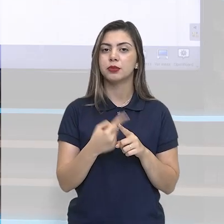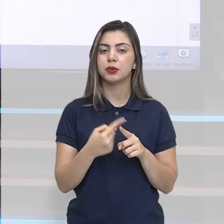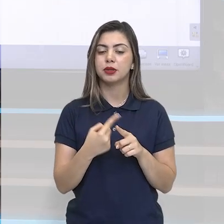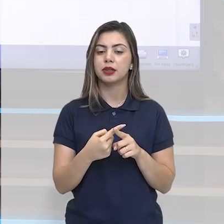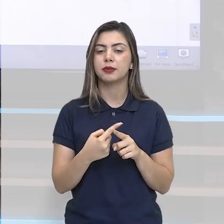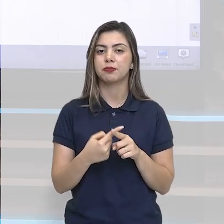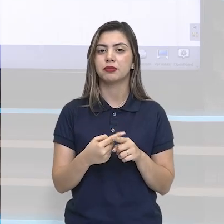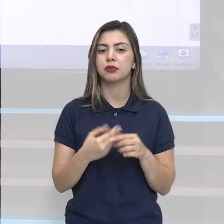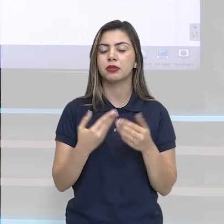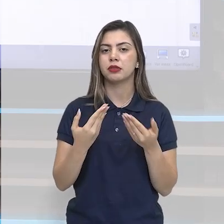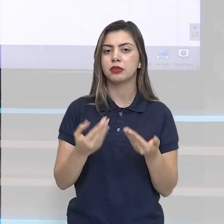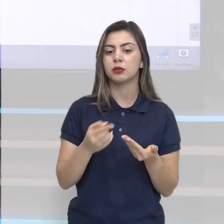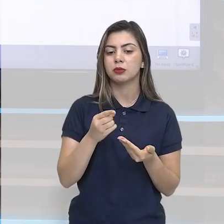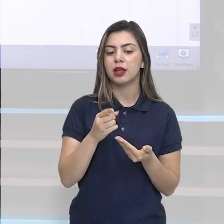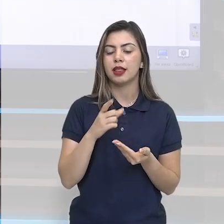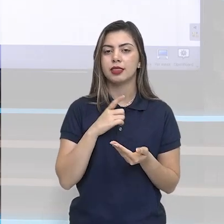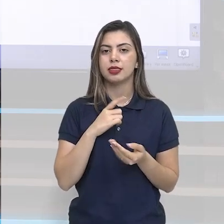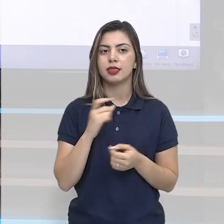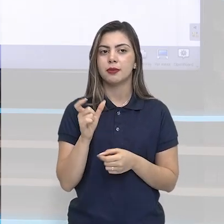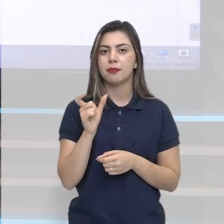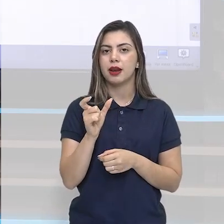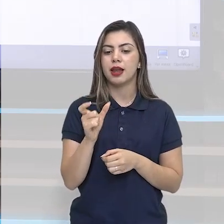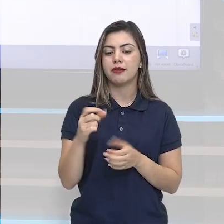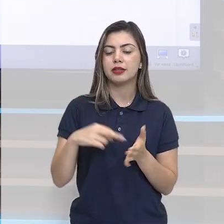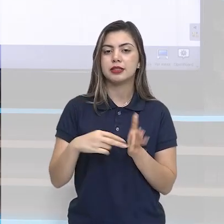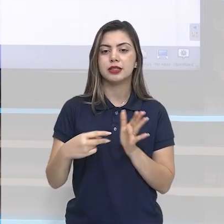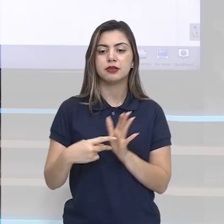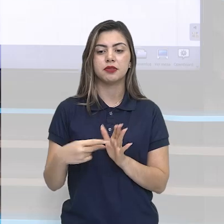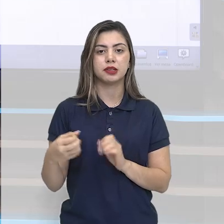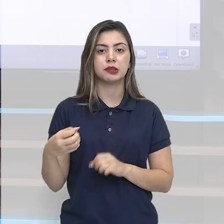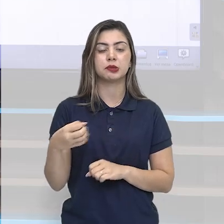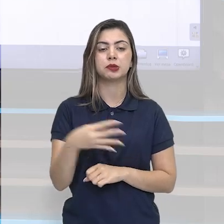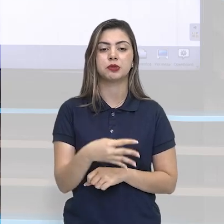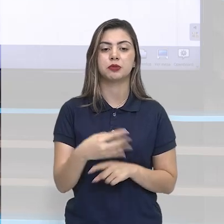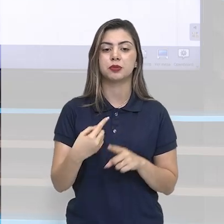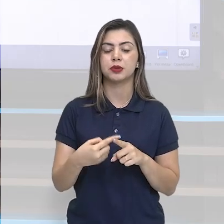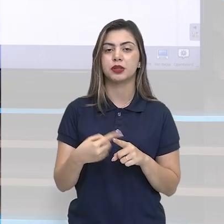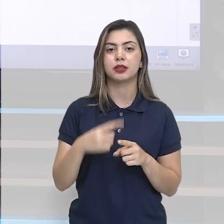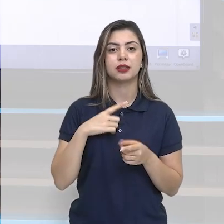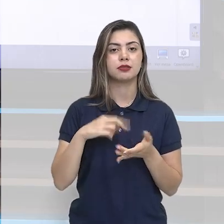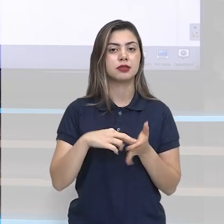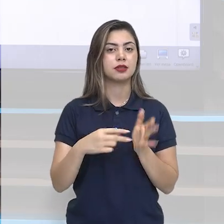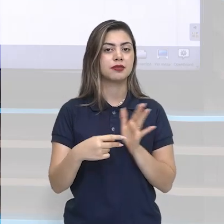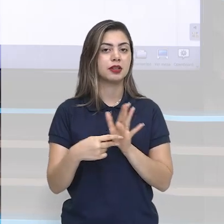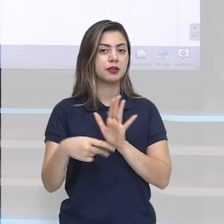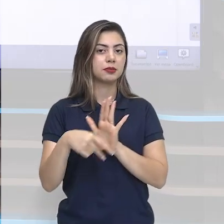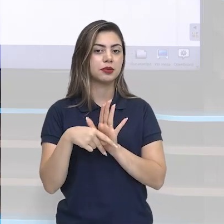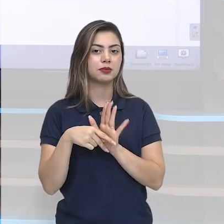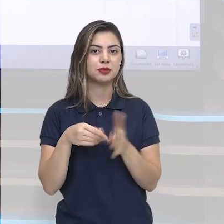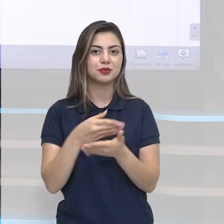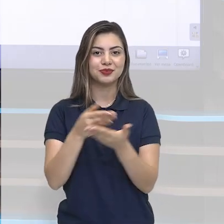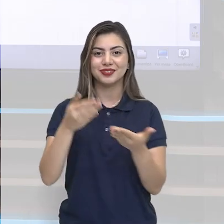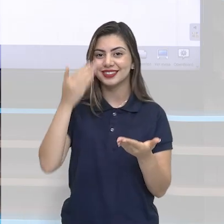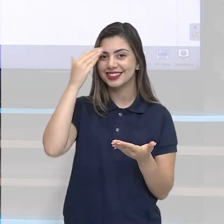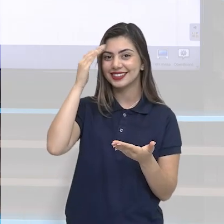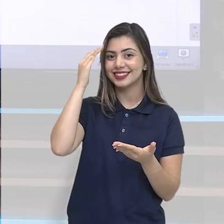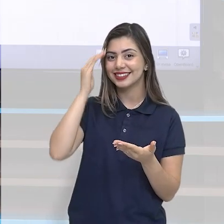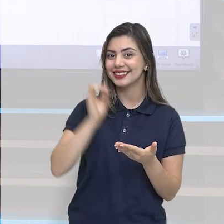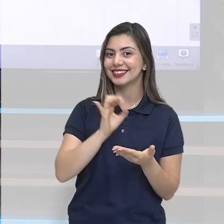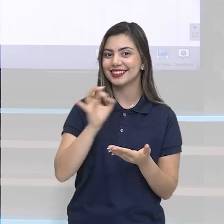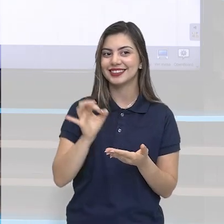primitiva, elas adquirem outro sentido, ou seja, elas vão expressar outros significados. Isso ficou claro para